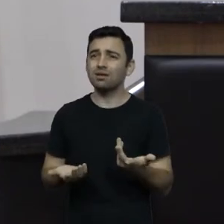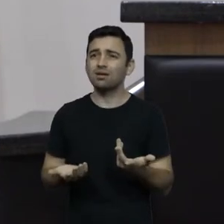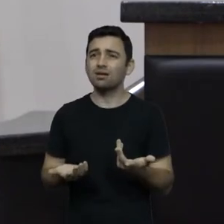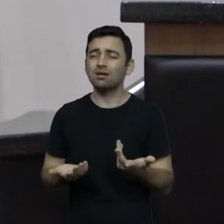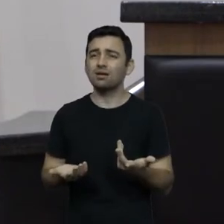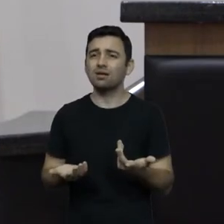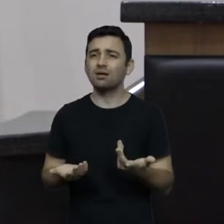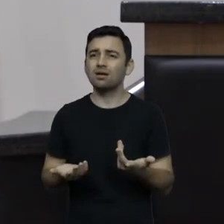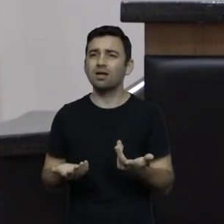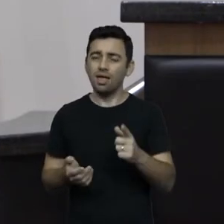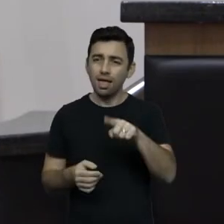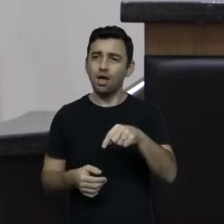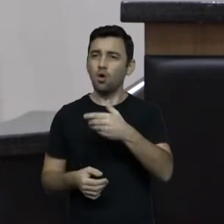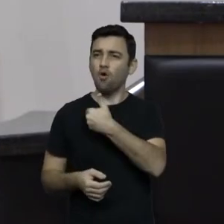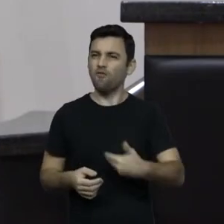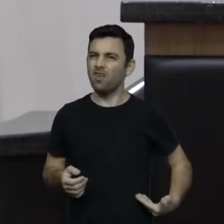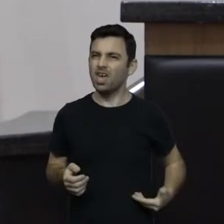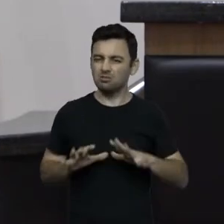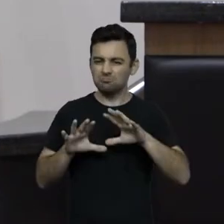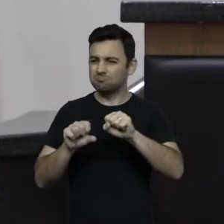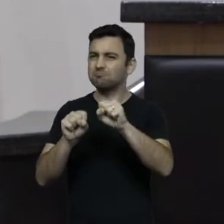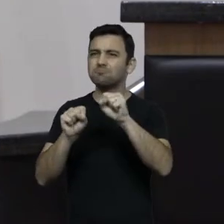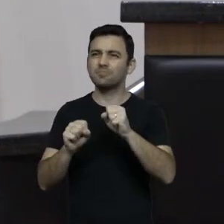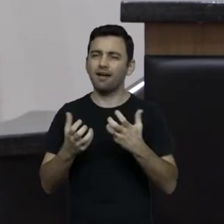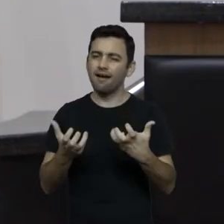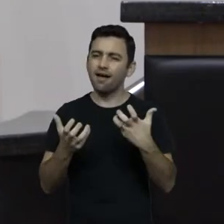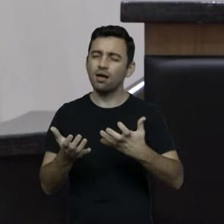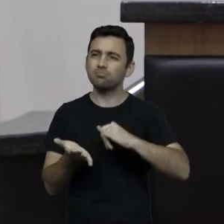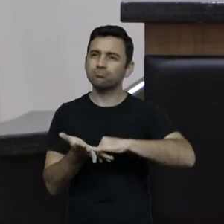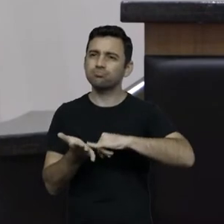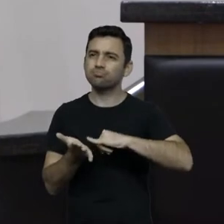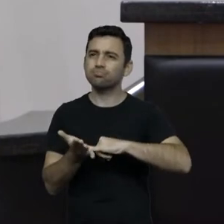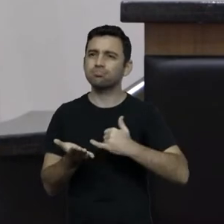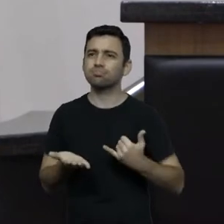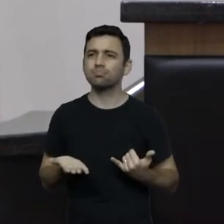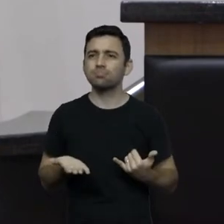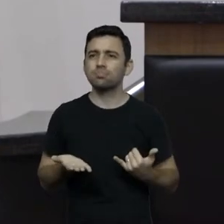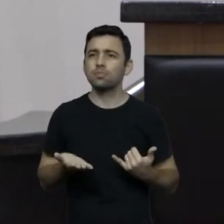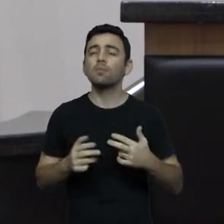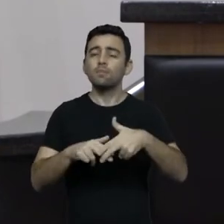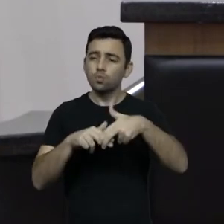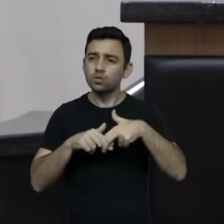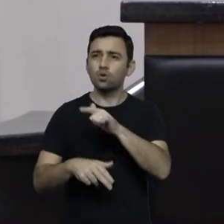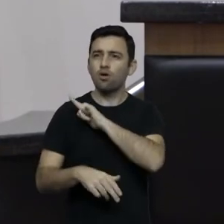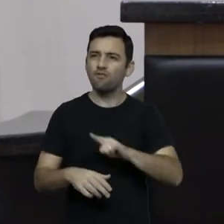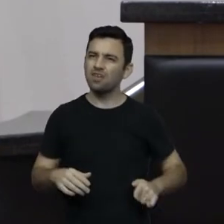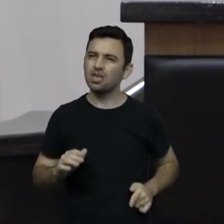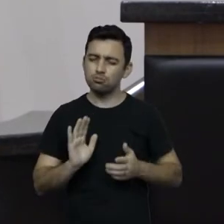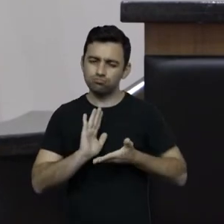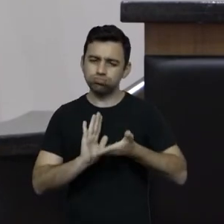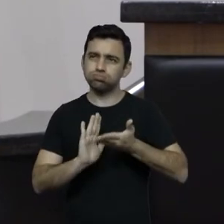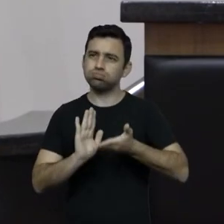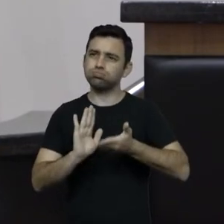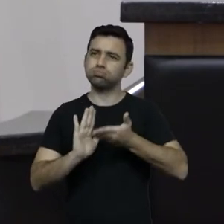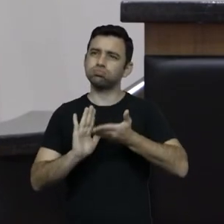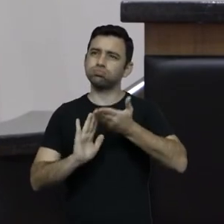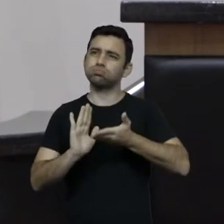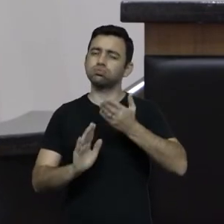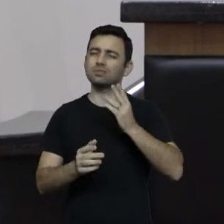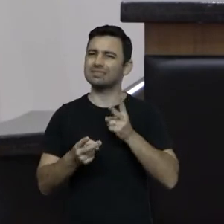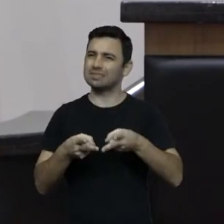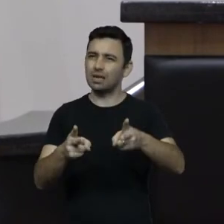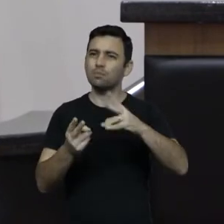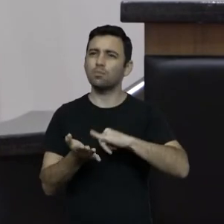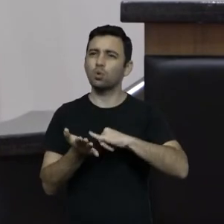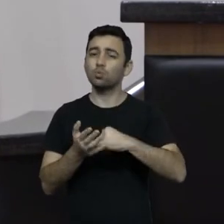é nesse que o governo avança com a política tributária e por isso que o governo aumenta imposto Por que devia ter